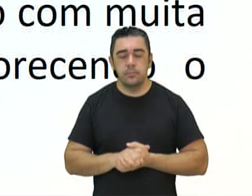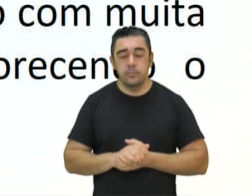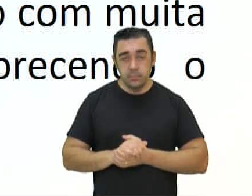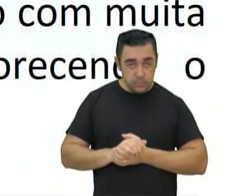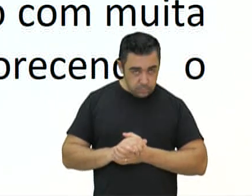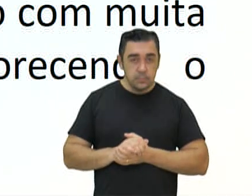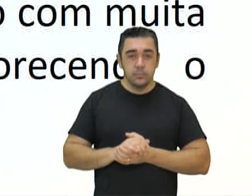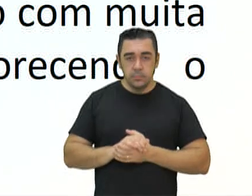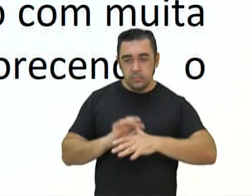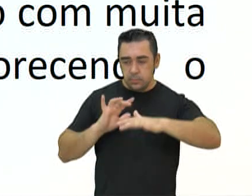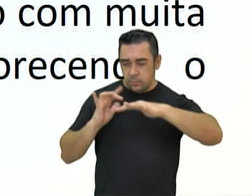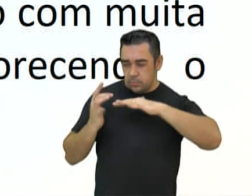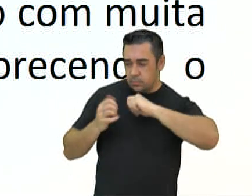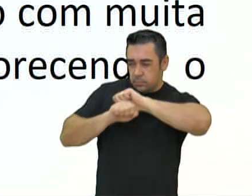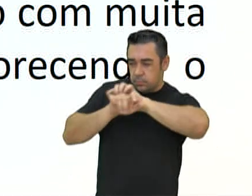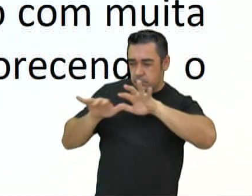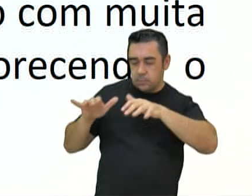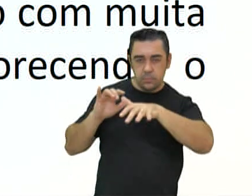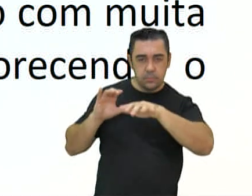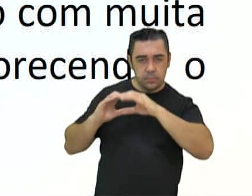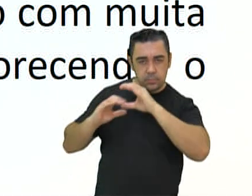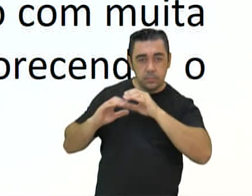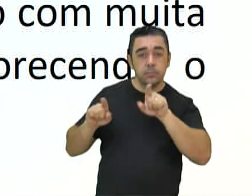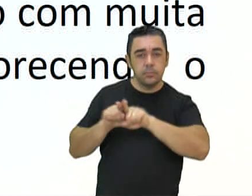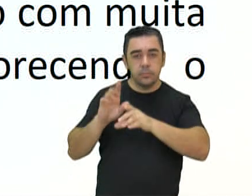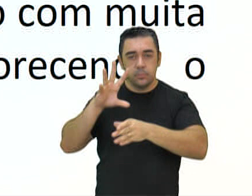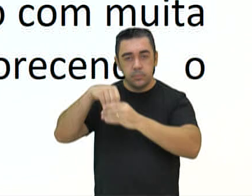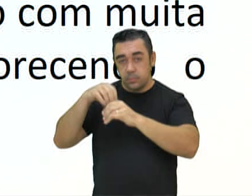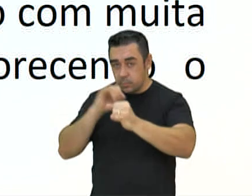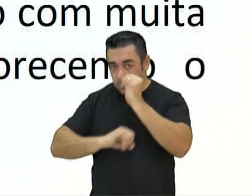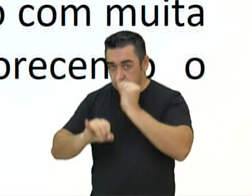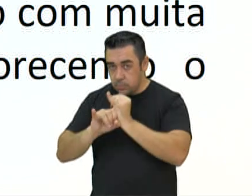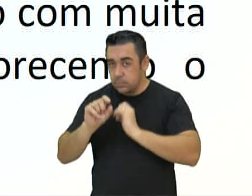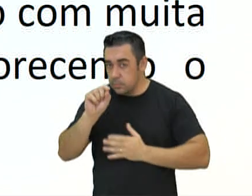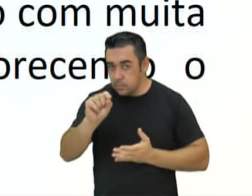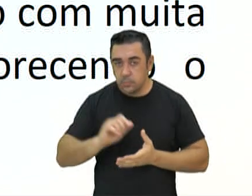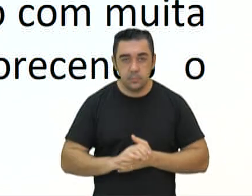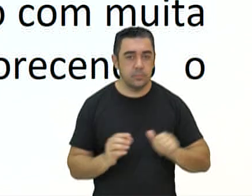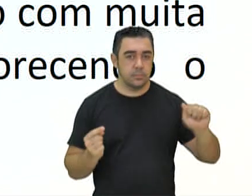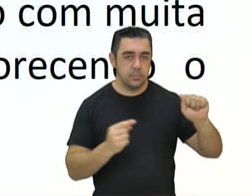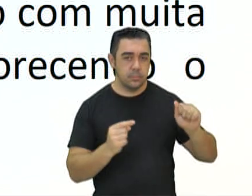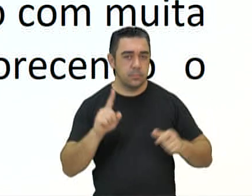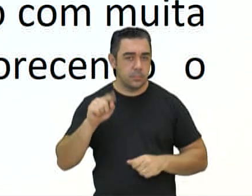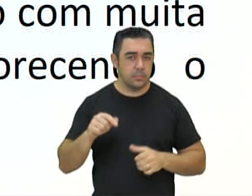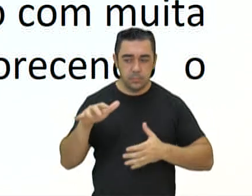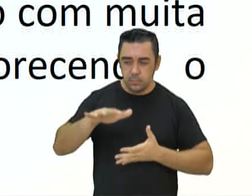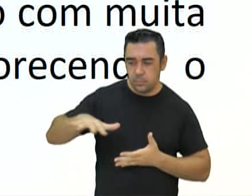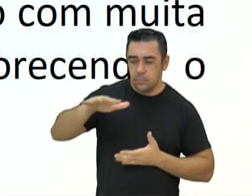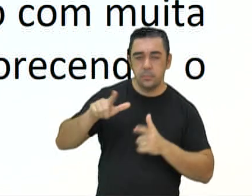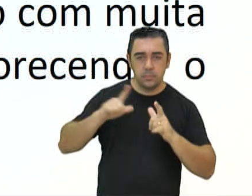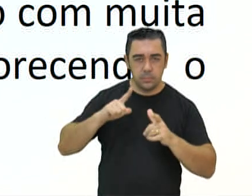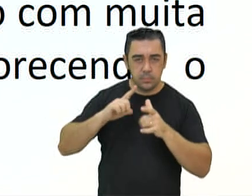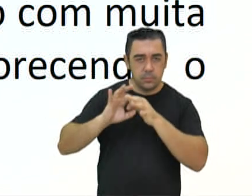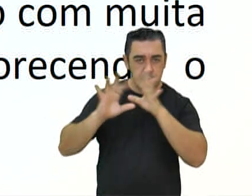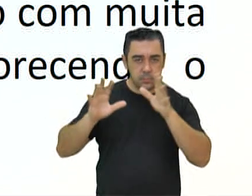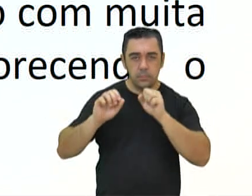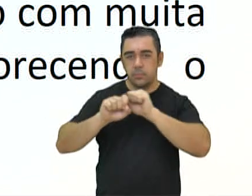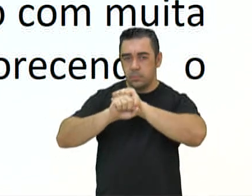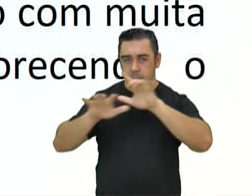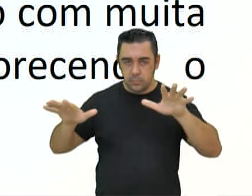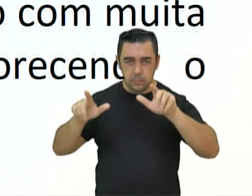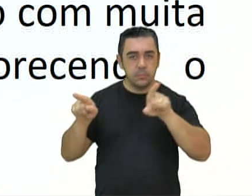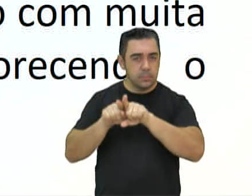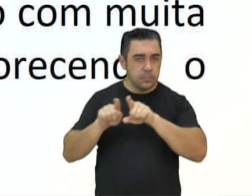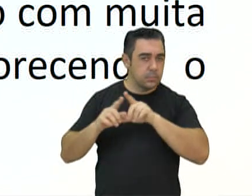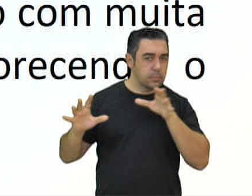de comunicação de massa aderiram também à internet que... Letra A, é um espaço de maior liberdade de produção e